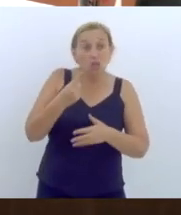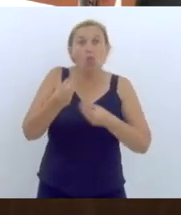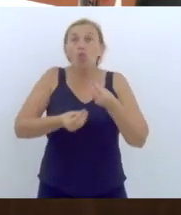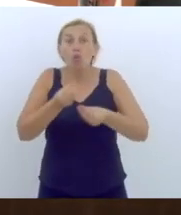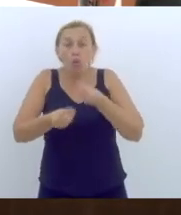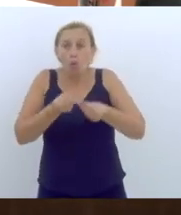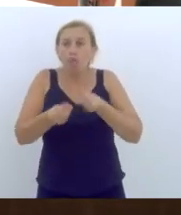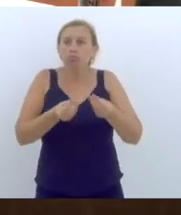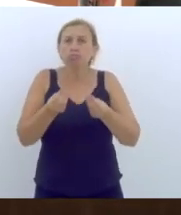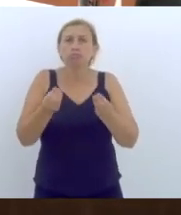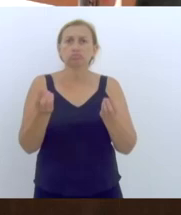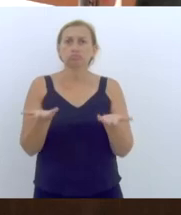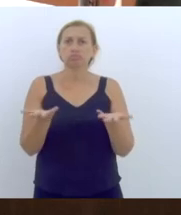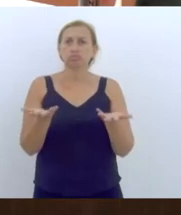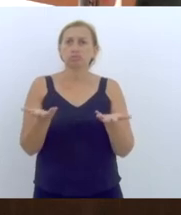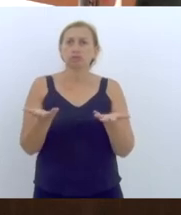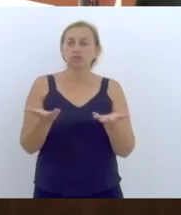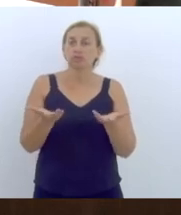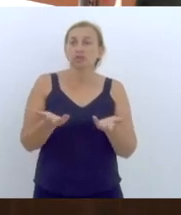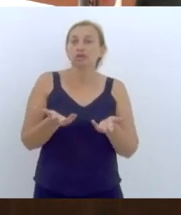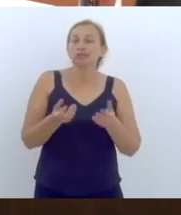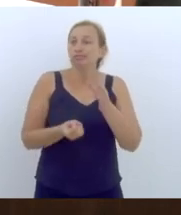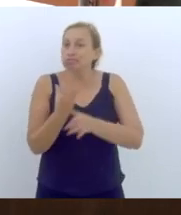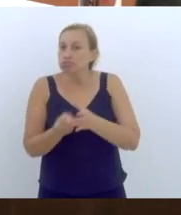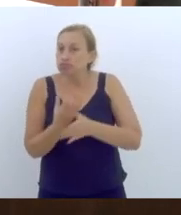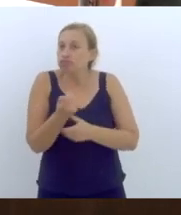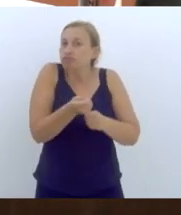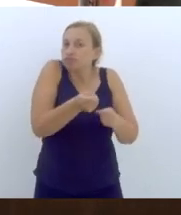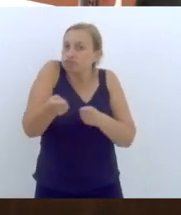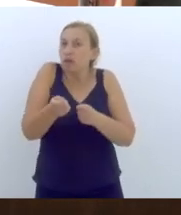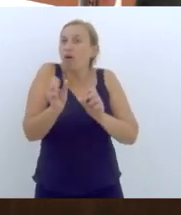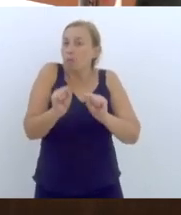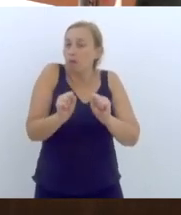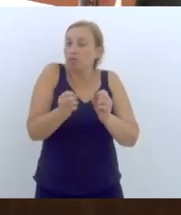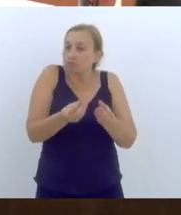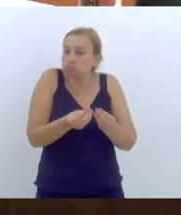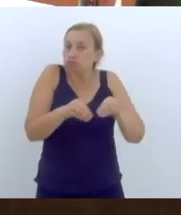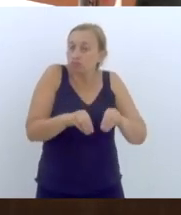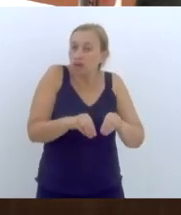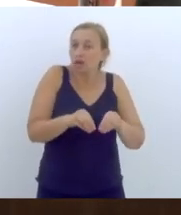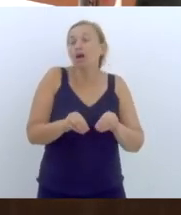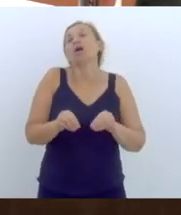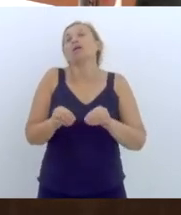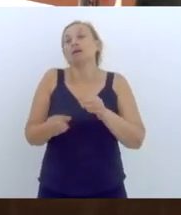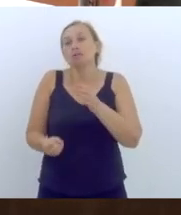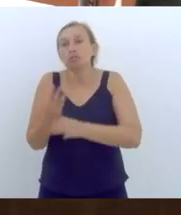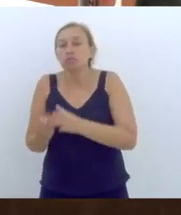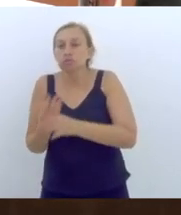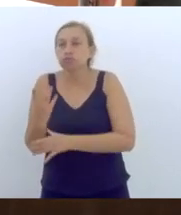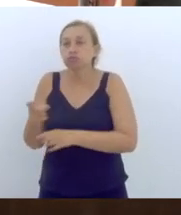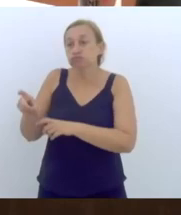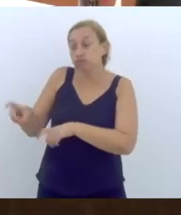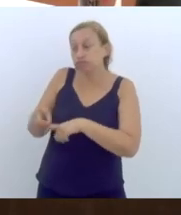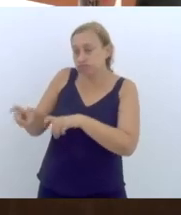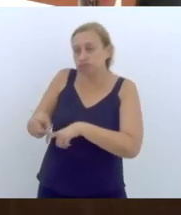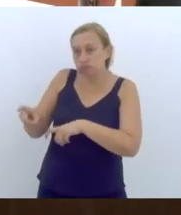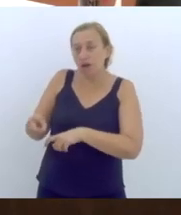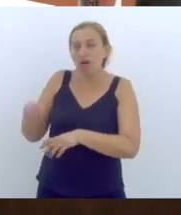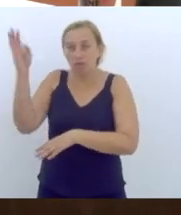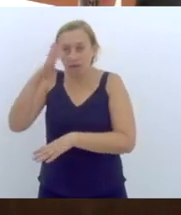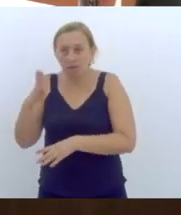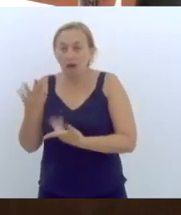questão da produção de fertilizantes pode impactar a produção agrícola brasileira, porque parte